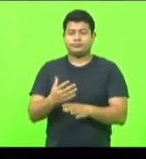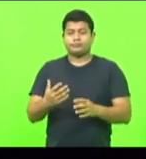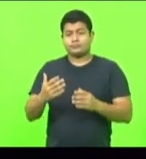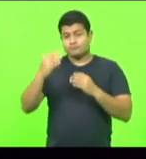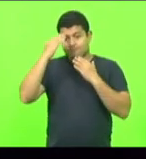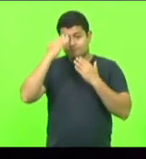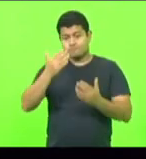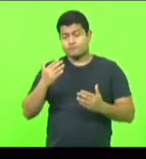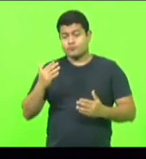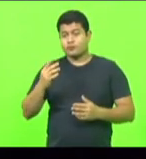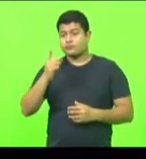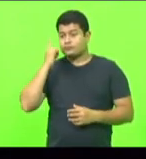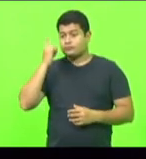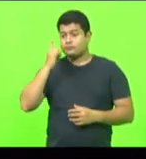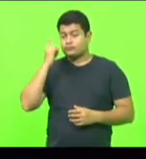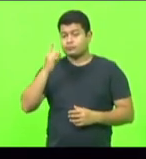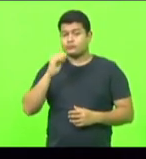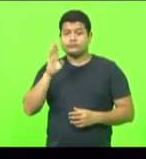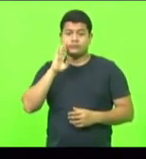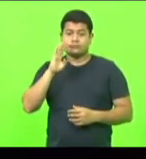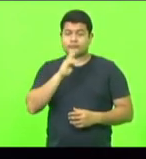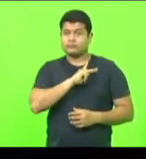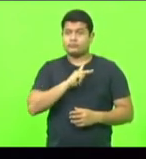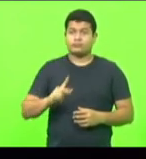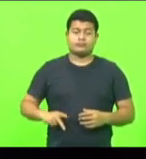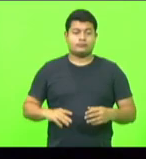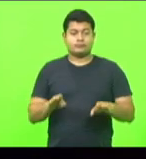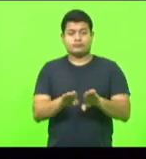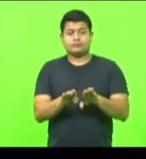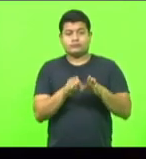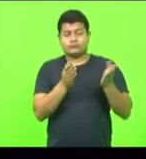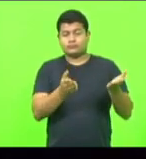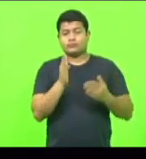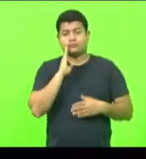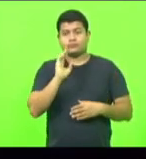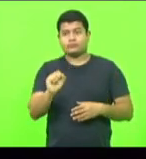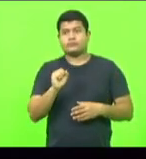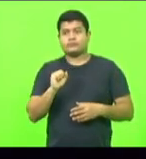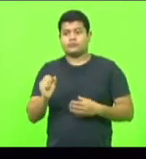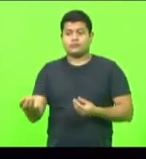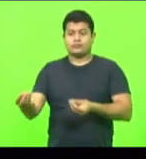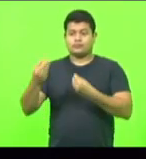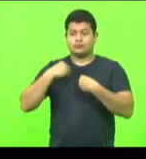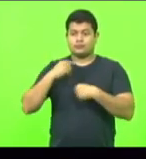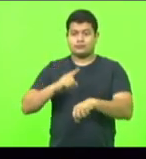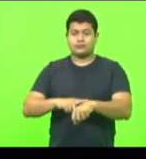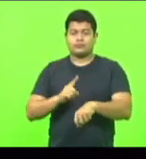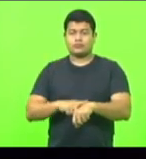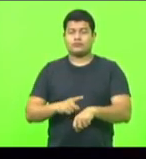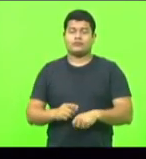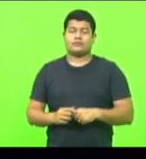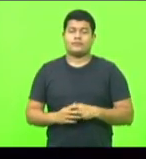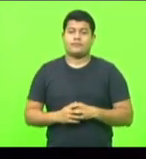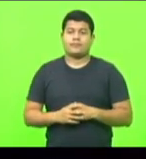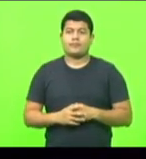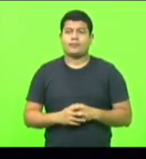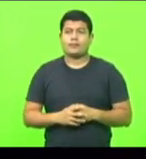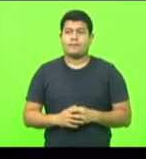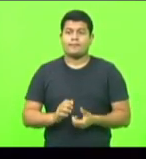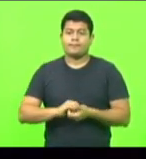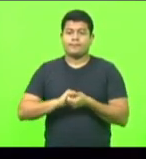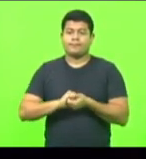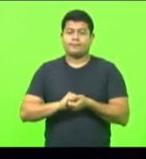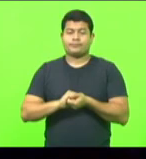Berlanda, obrigado ao deputado Bruno Souza, que nos cede parte do horário, cumprimentando